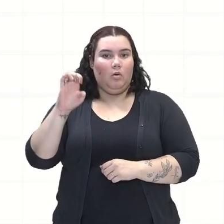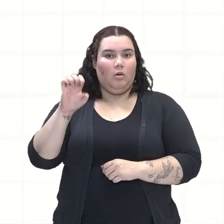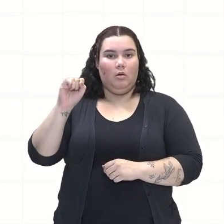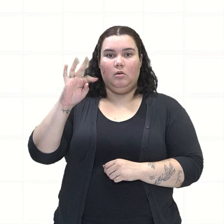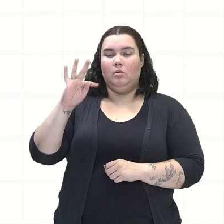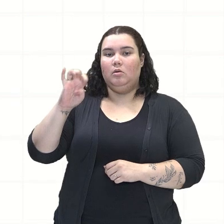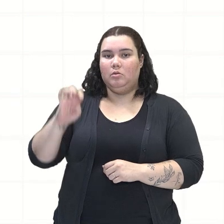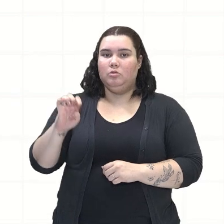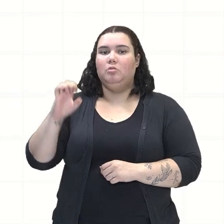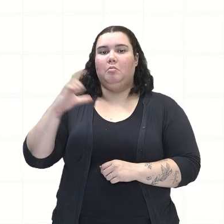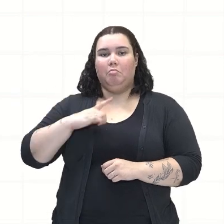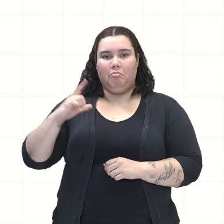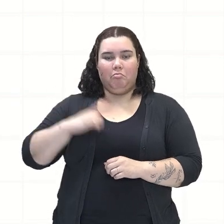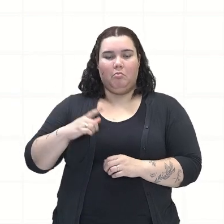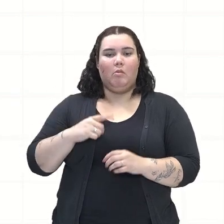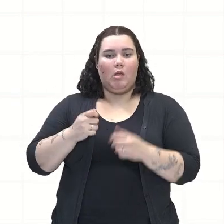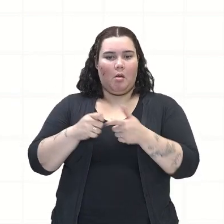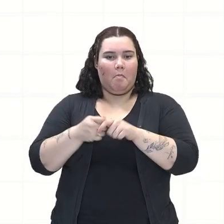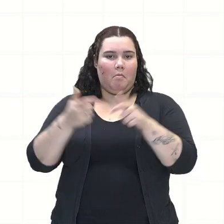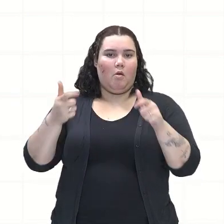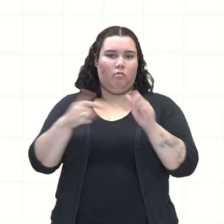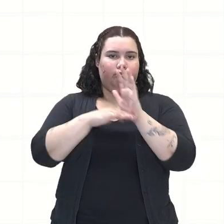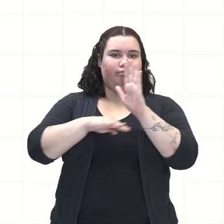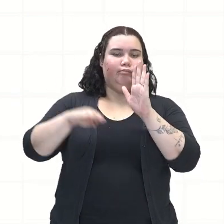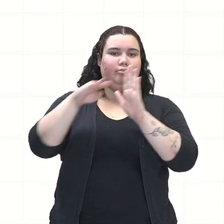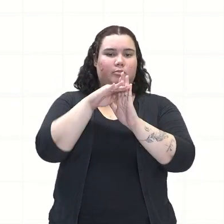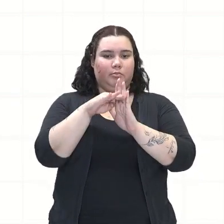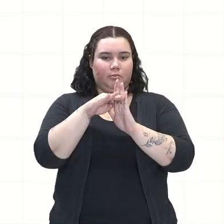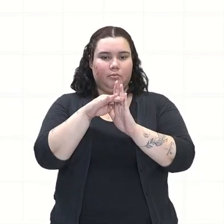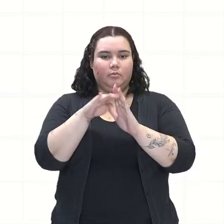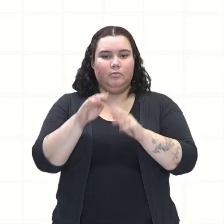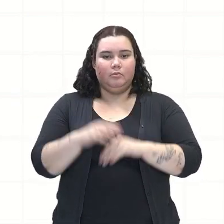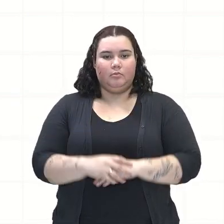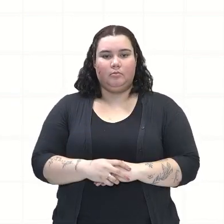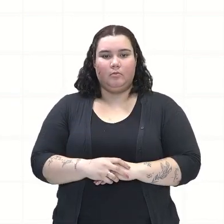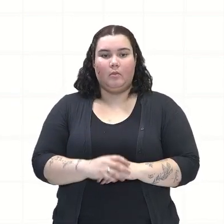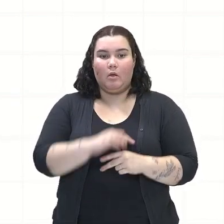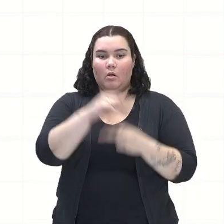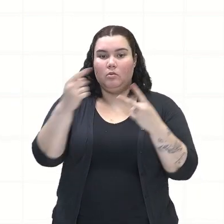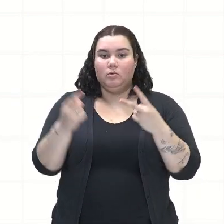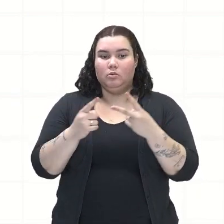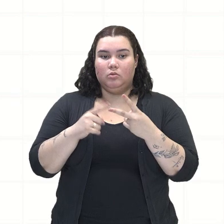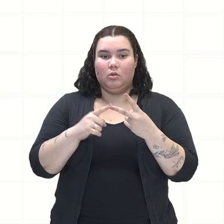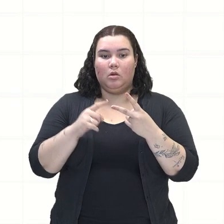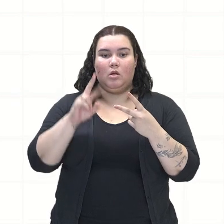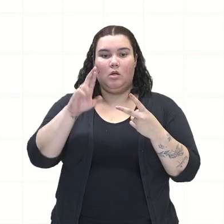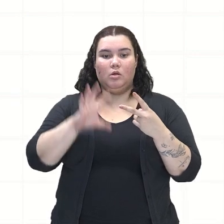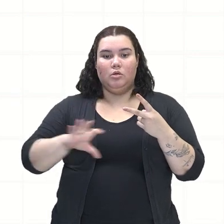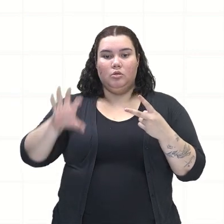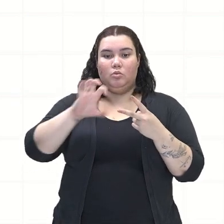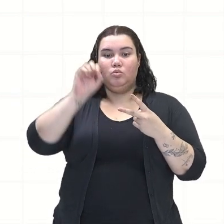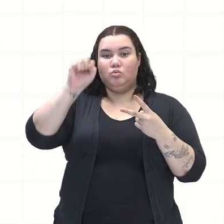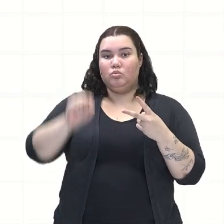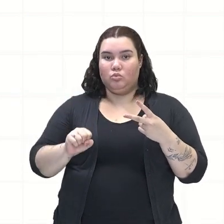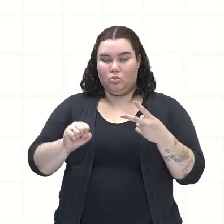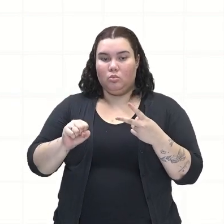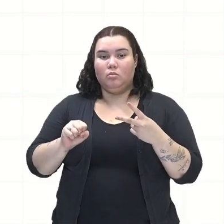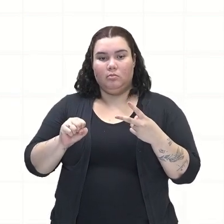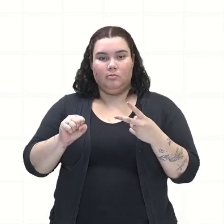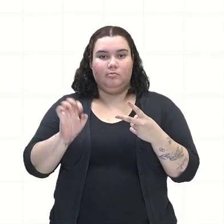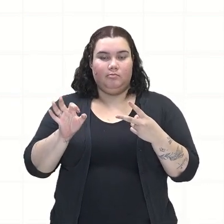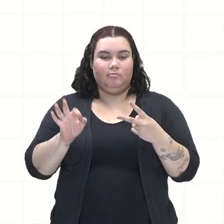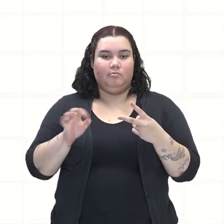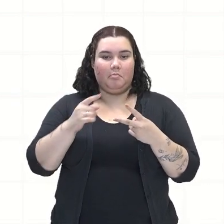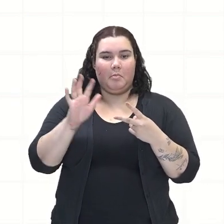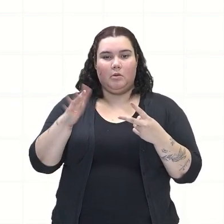uma participação muito grande. Seguido ali, a segunda maior é a região sul, né, em média. Mas é em torno ali